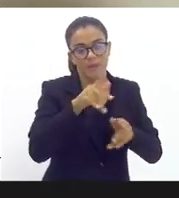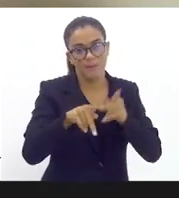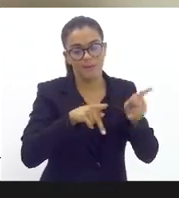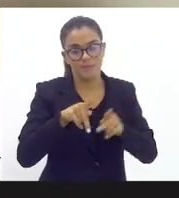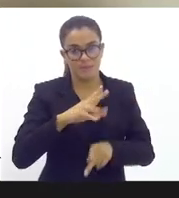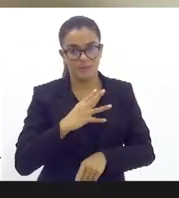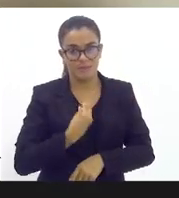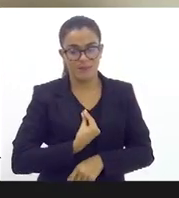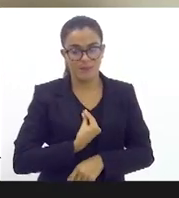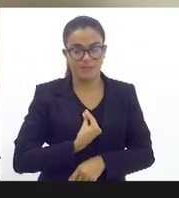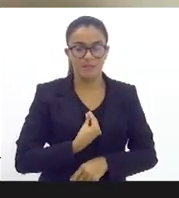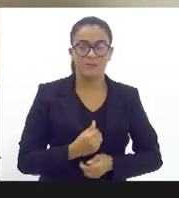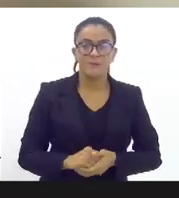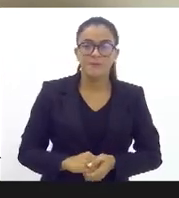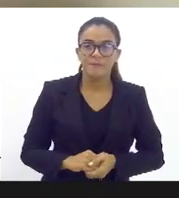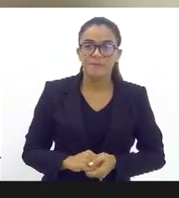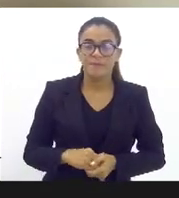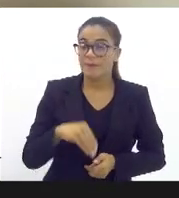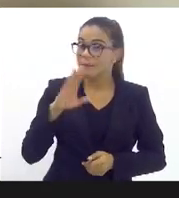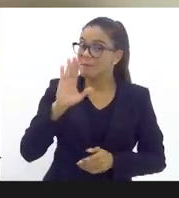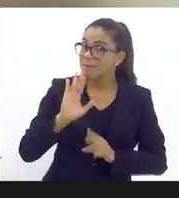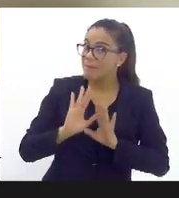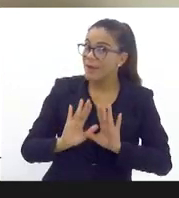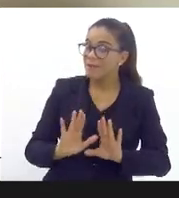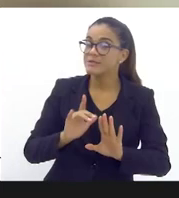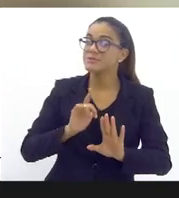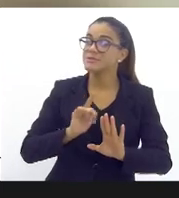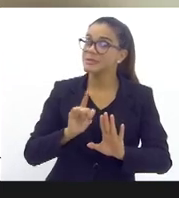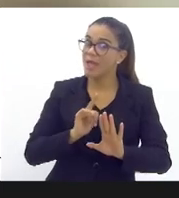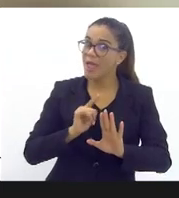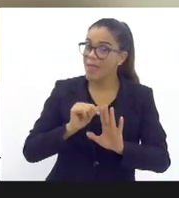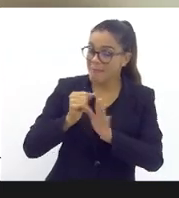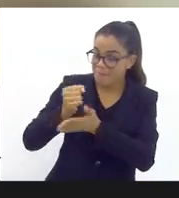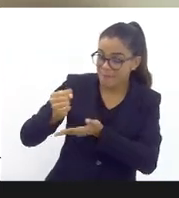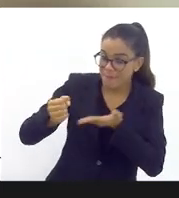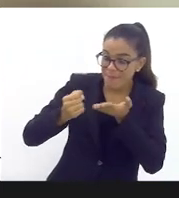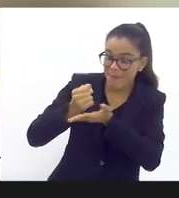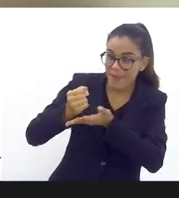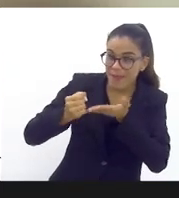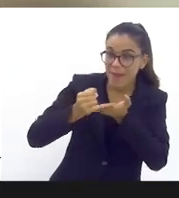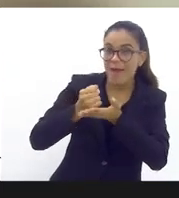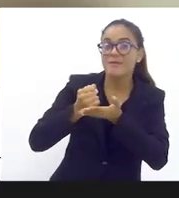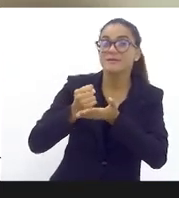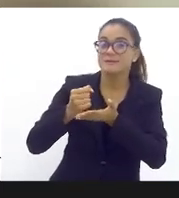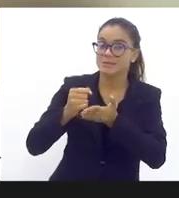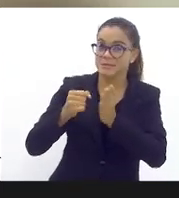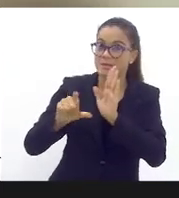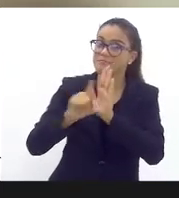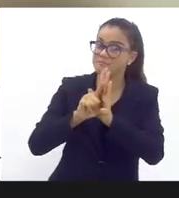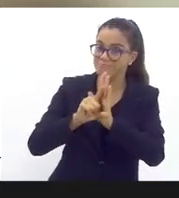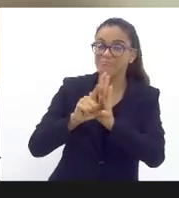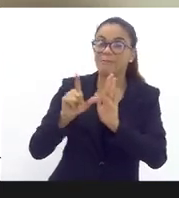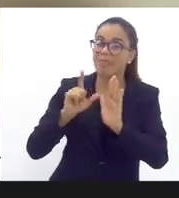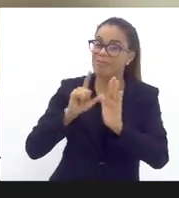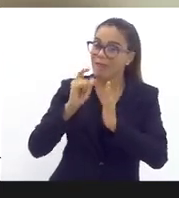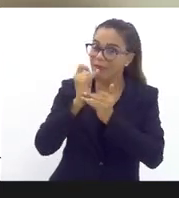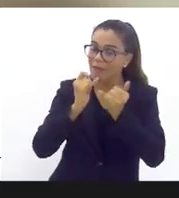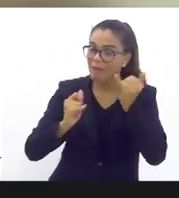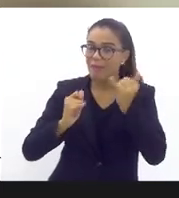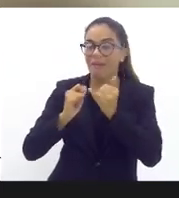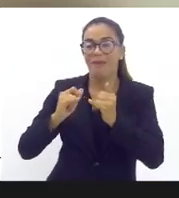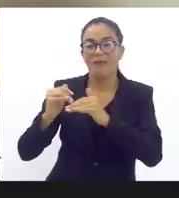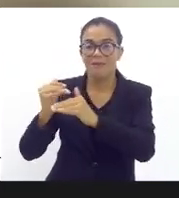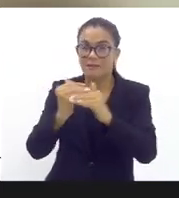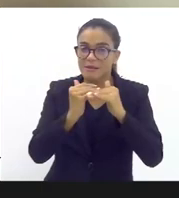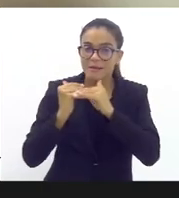Porém, há princípios constitucionais, princípio da igualdade, princípio da dignidade da